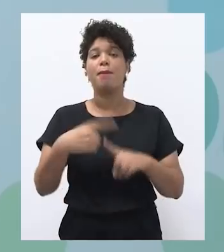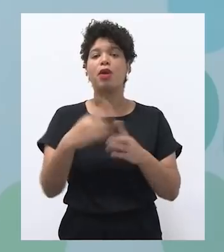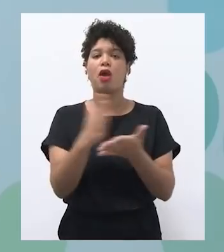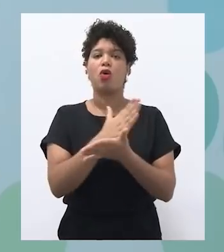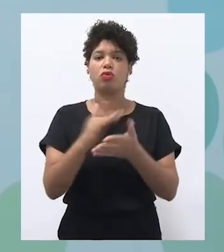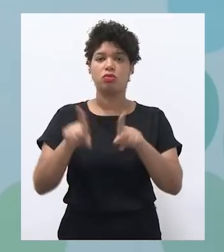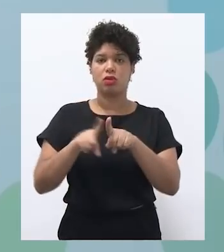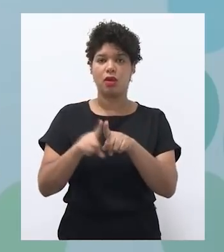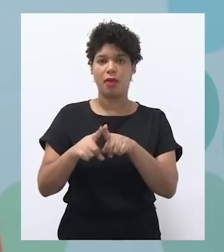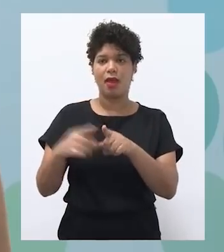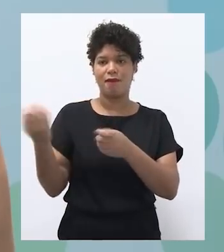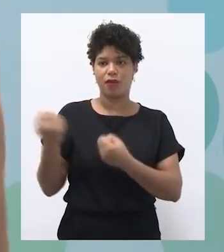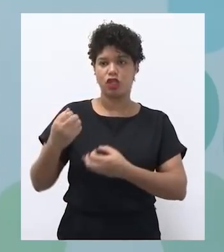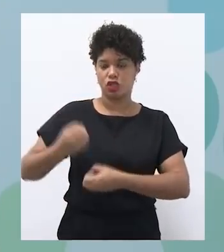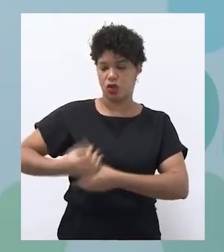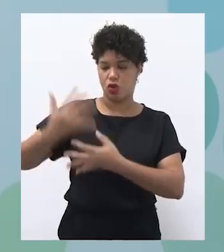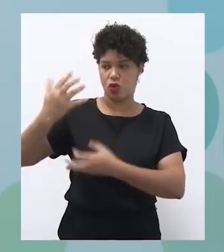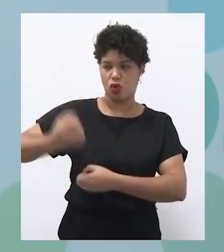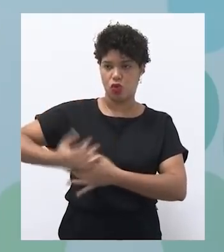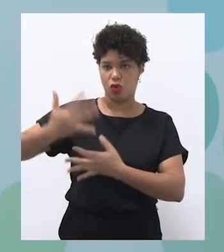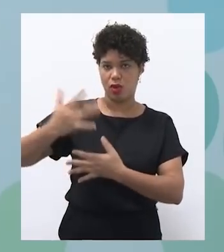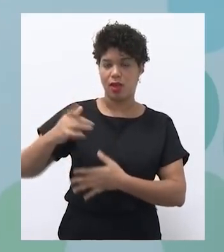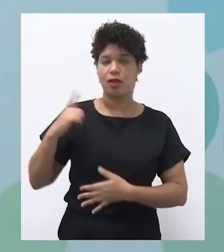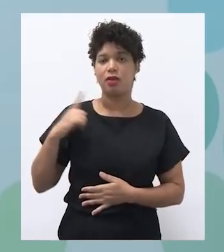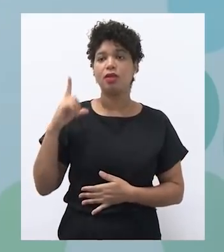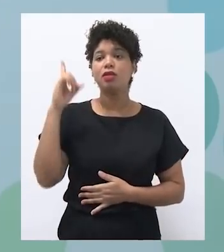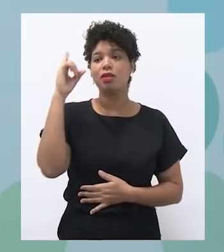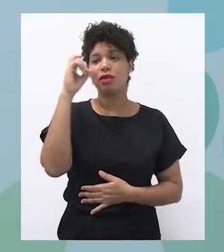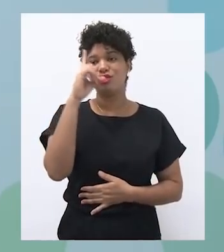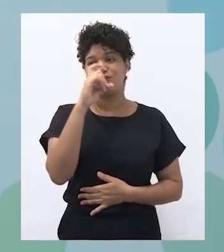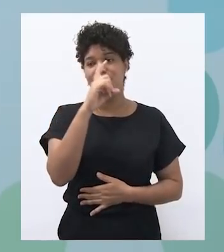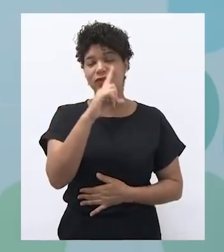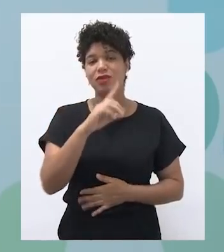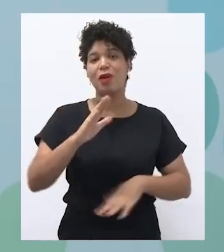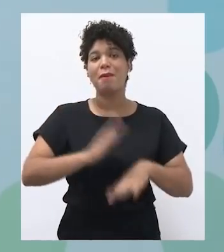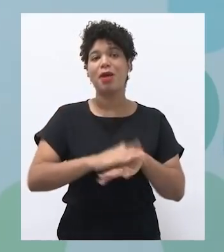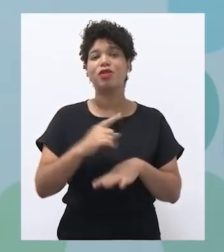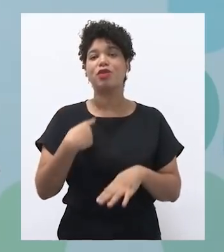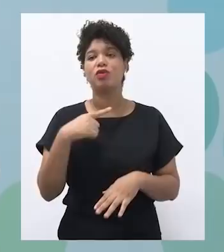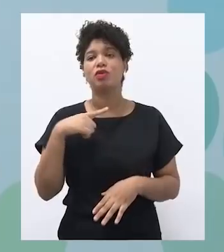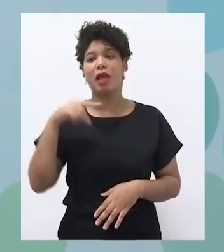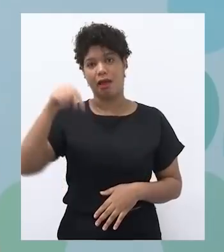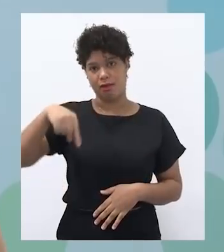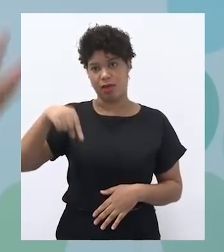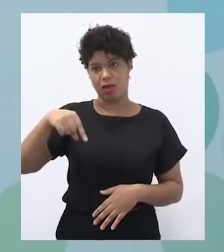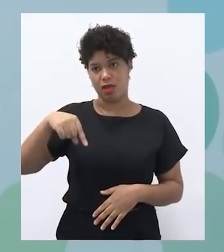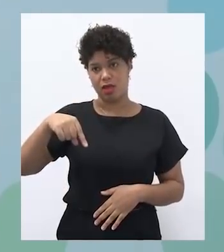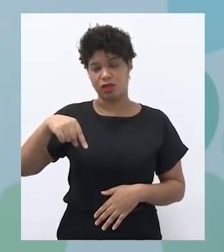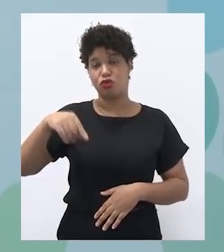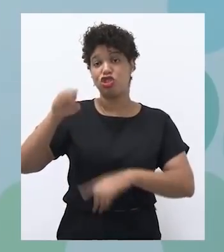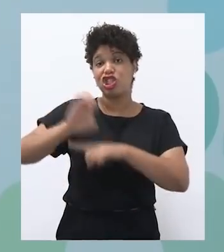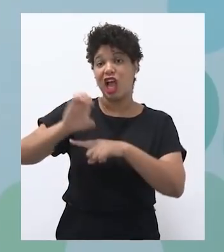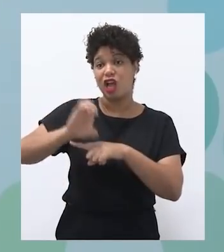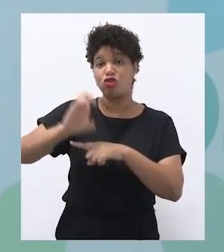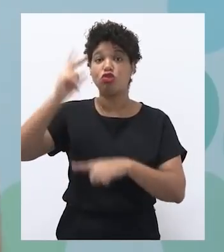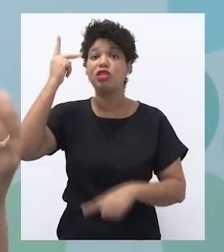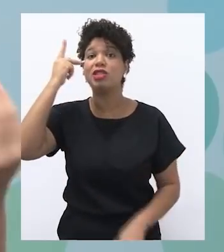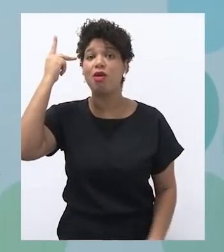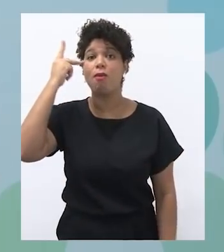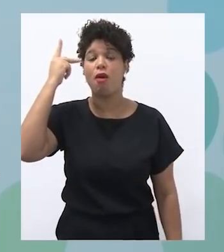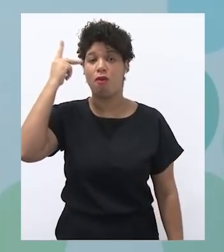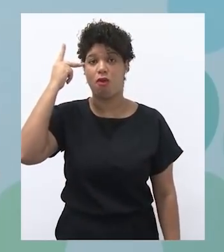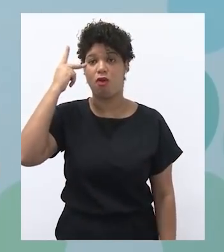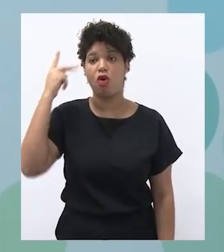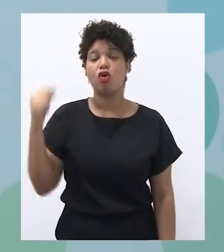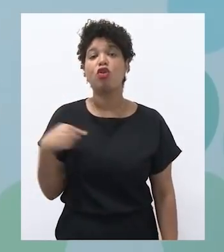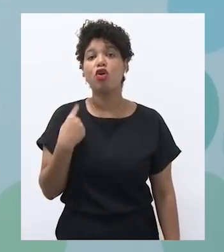aqui que acho que é um dos maiores dificultadores que a gente tem, pensando aqui no estado de São Paulo,